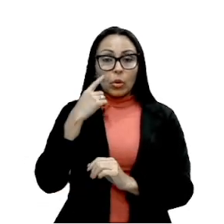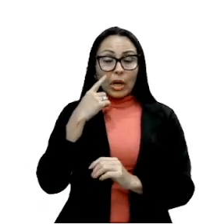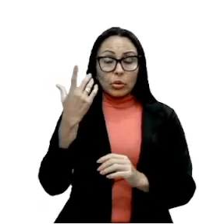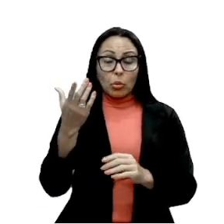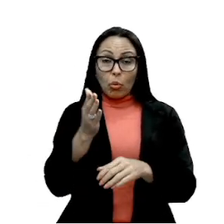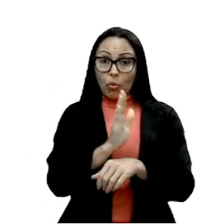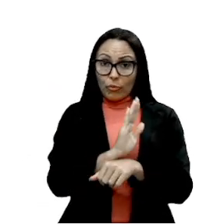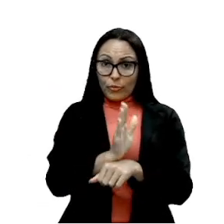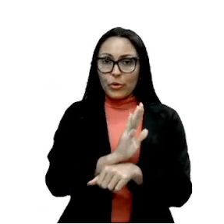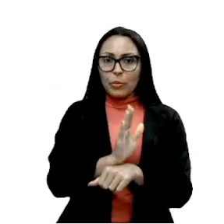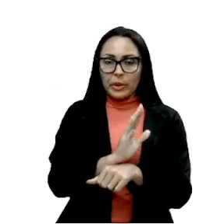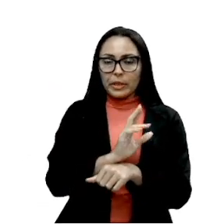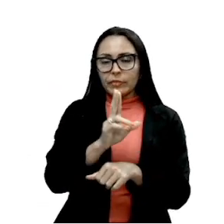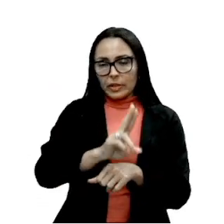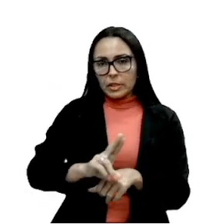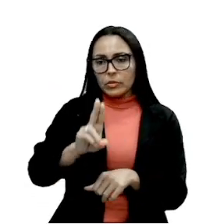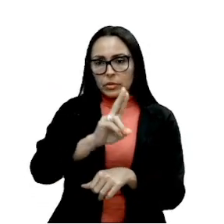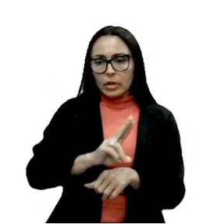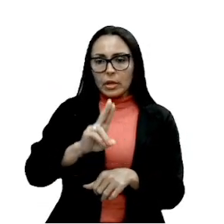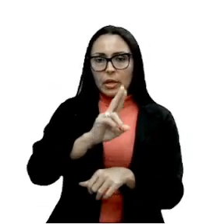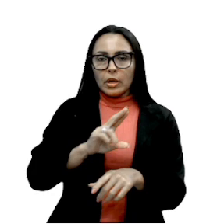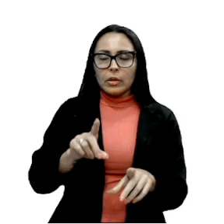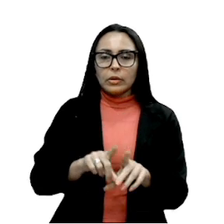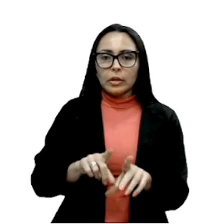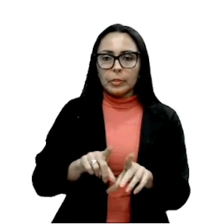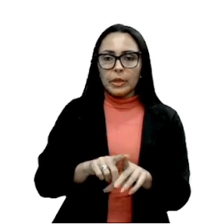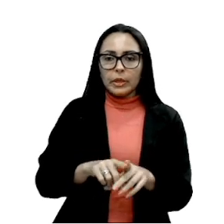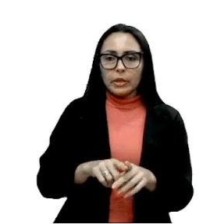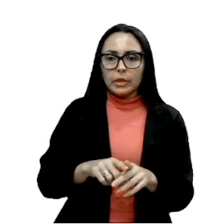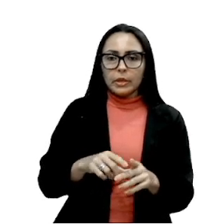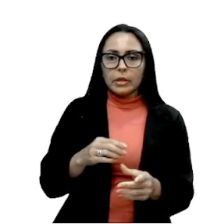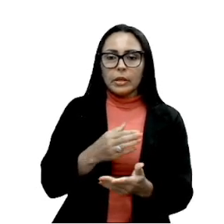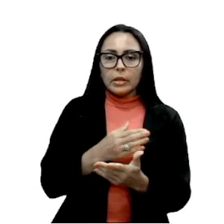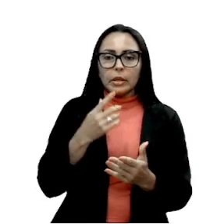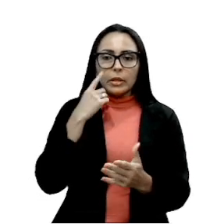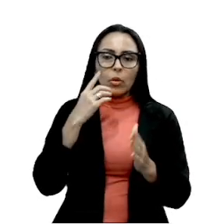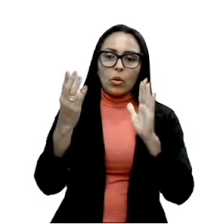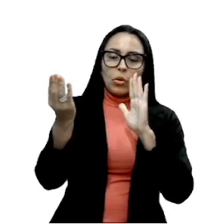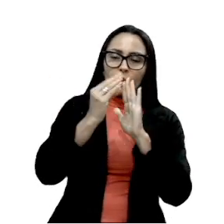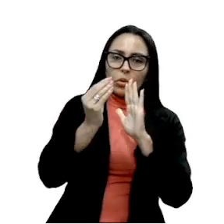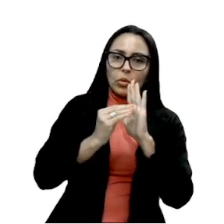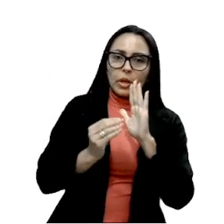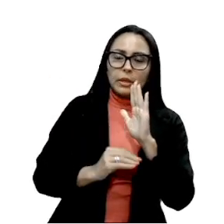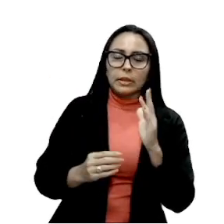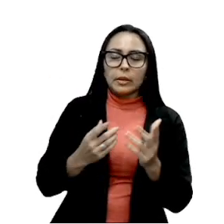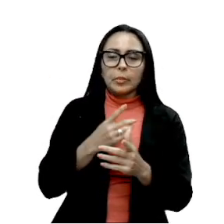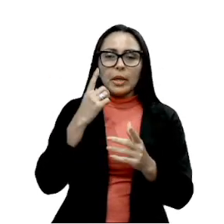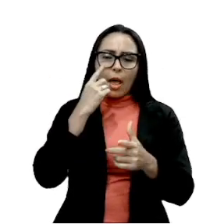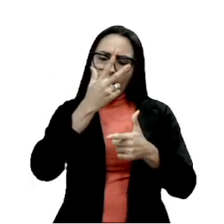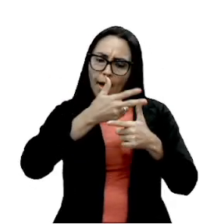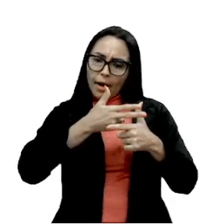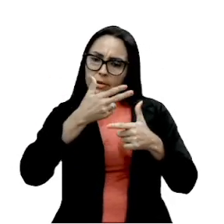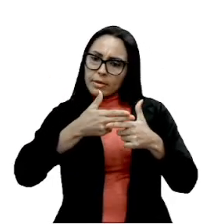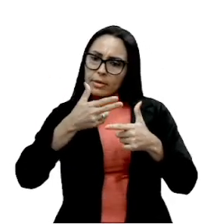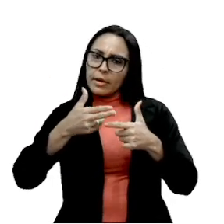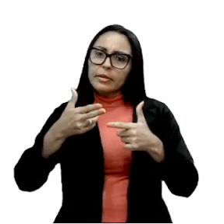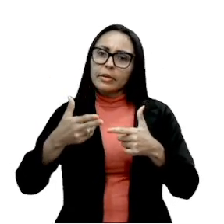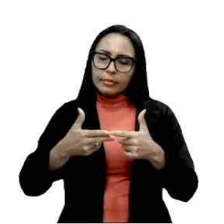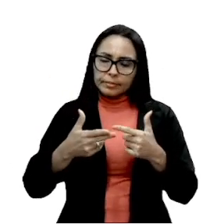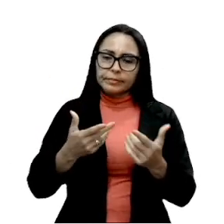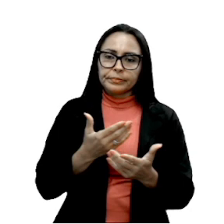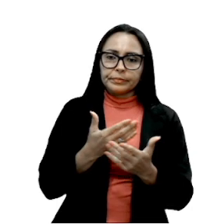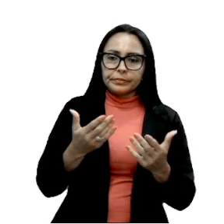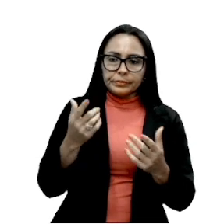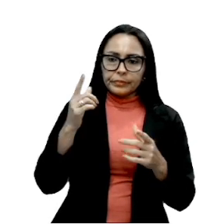usado antigamente, era filme analógico, qual era o rolo do filme, hoje é qual é o cartão de memória que está gravada a cena, a data, a